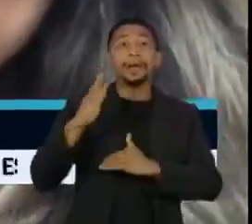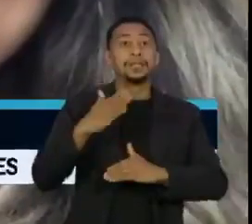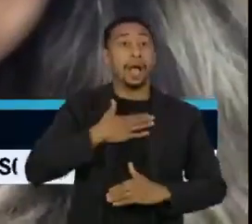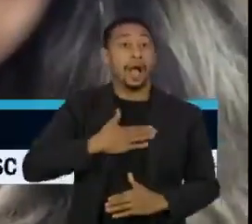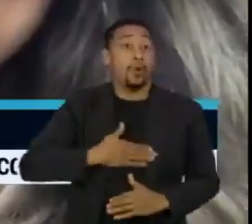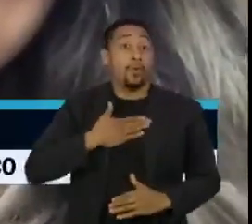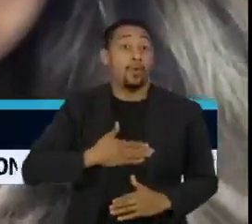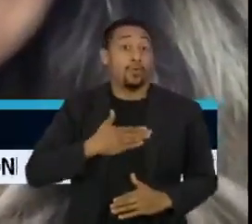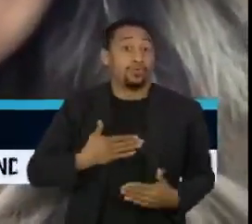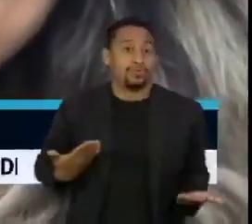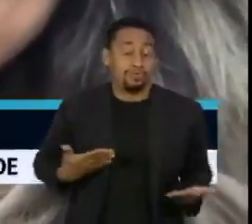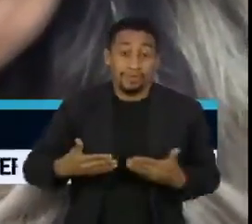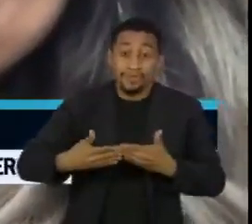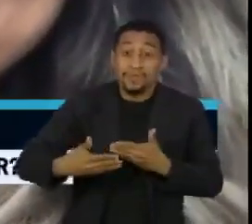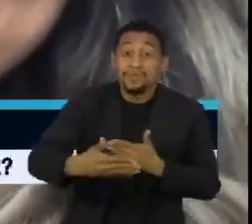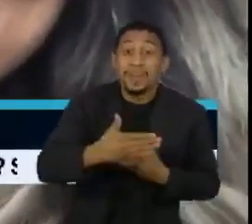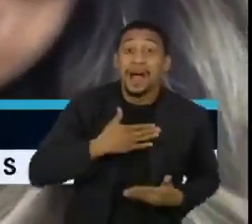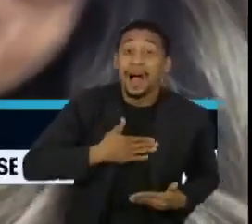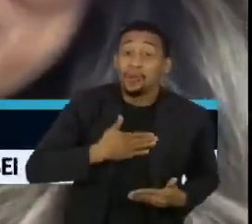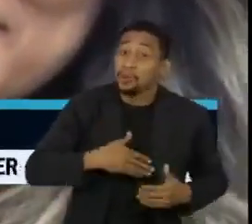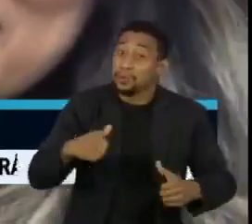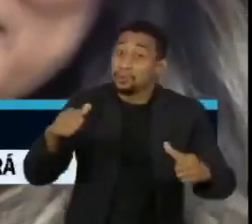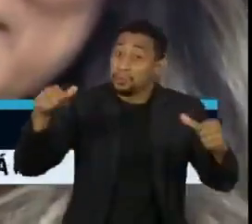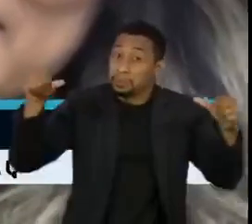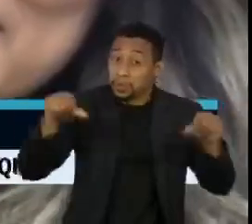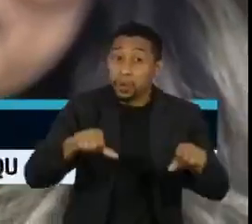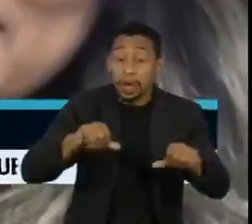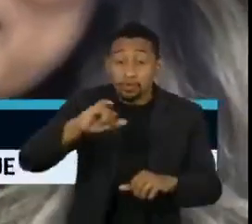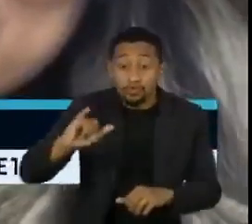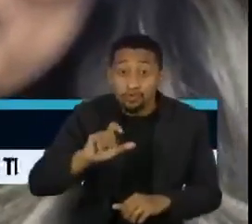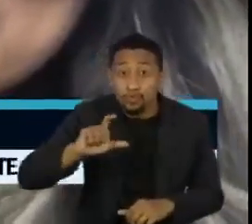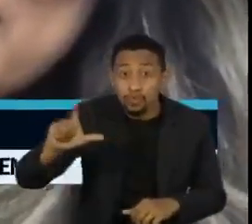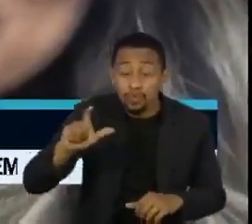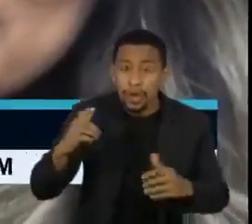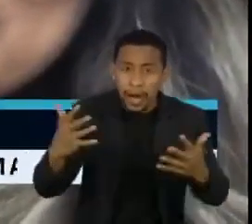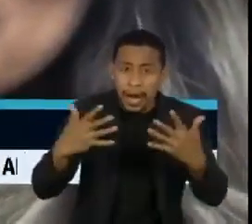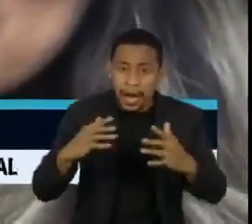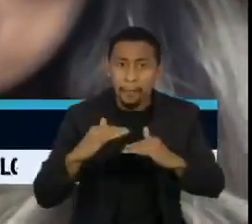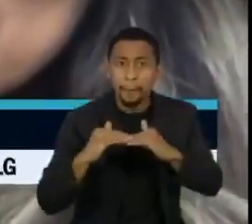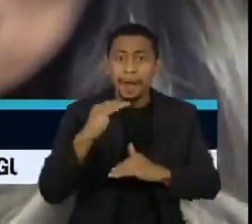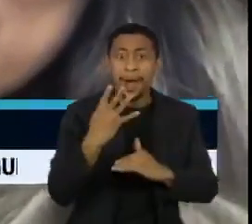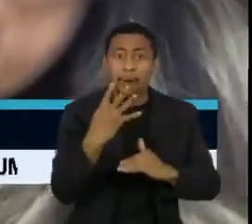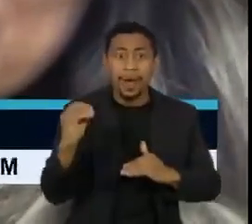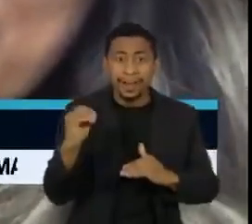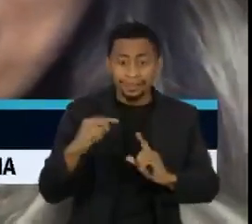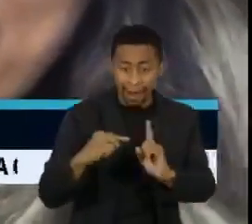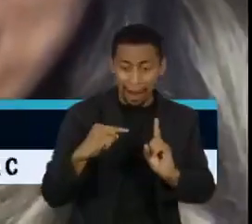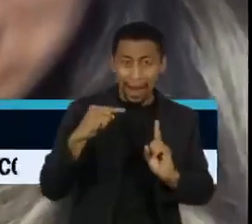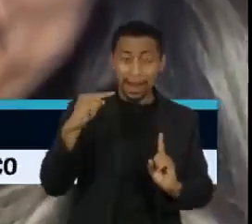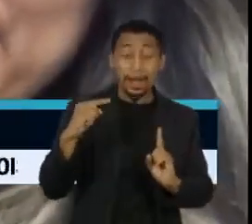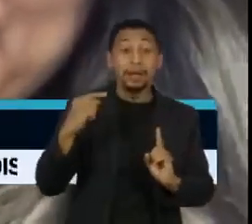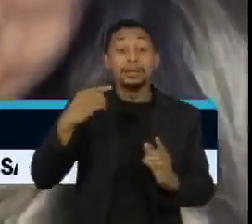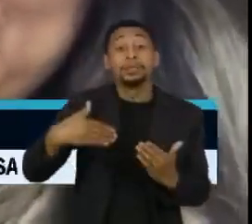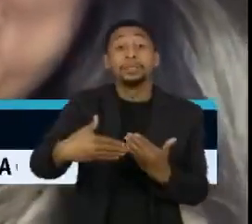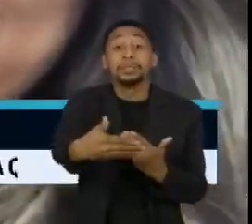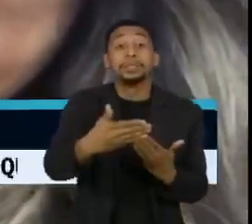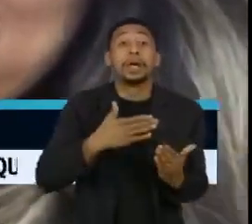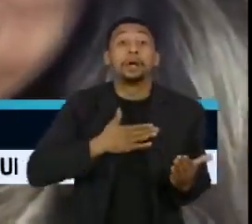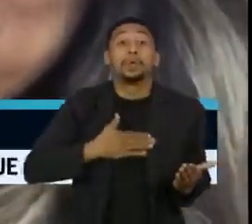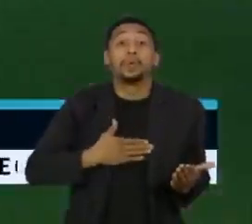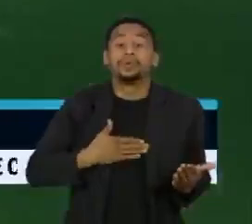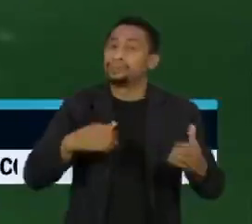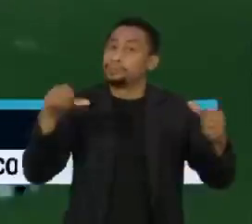Vamos ver como que vai ser em agosto, porque se junho já estamos com mais de 40 graus. Quero ver como que vai estar